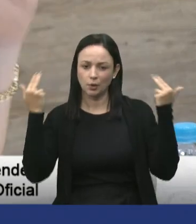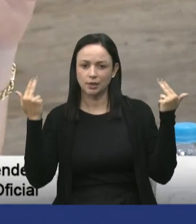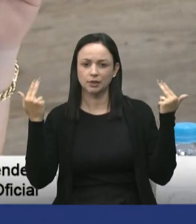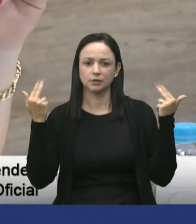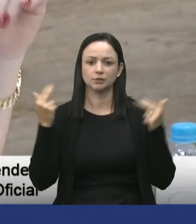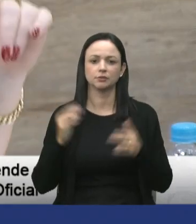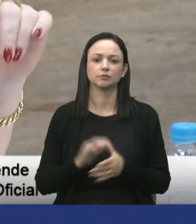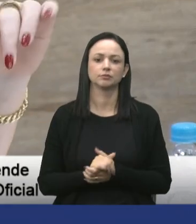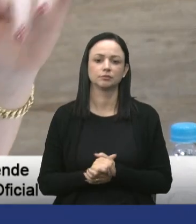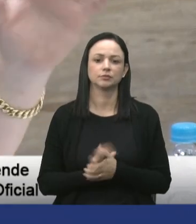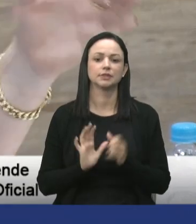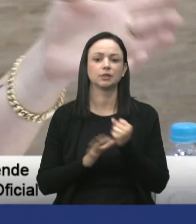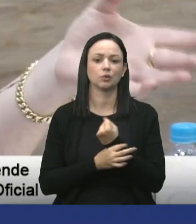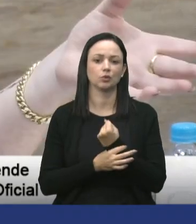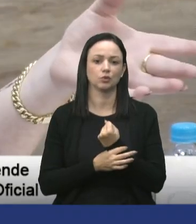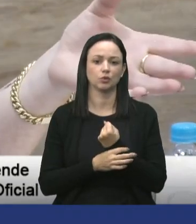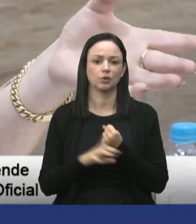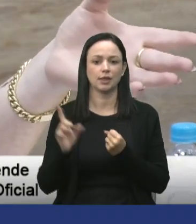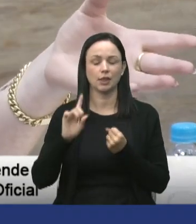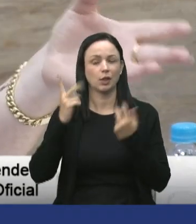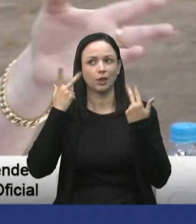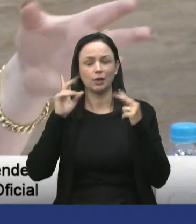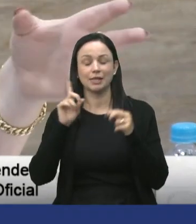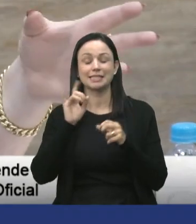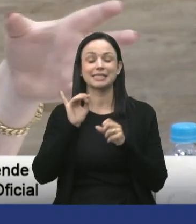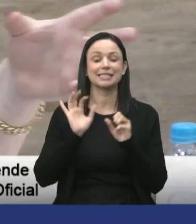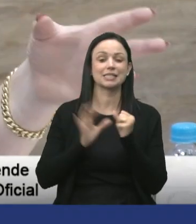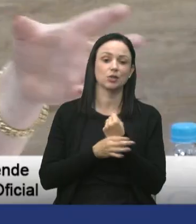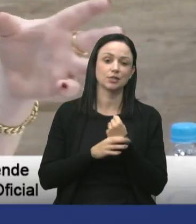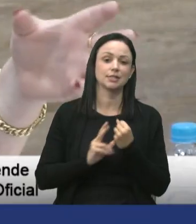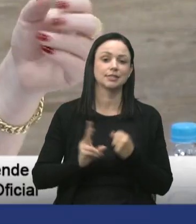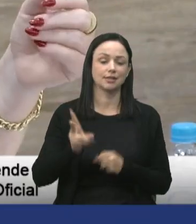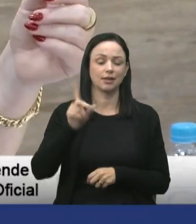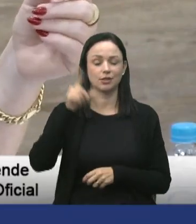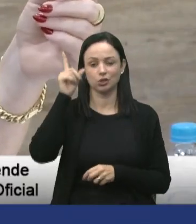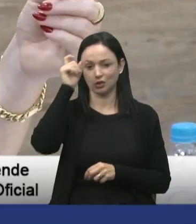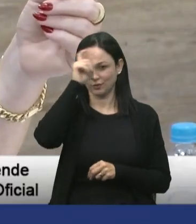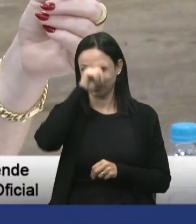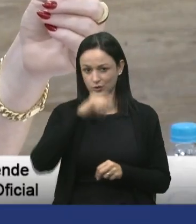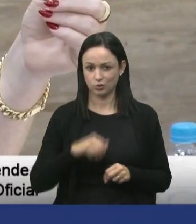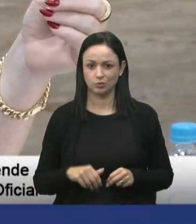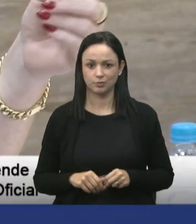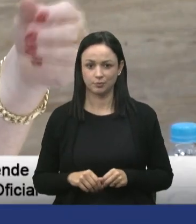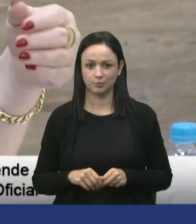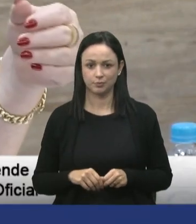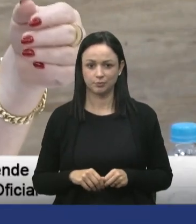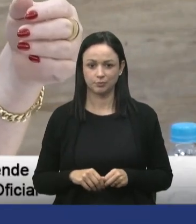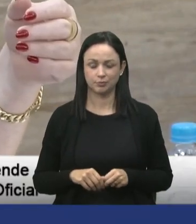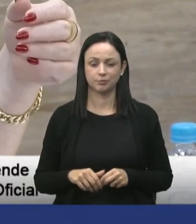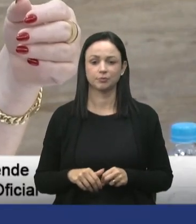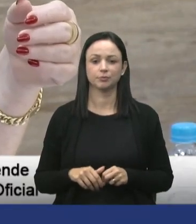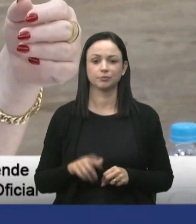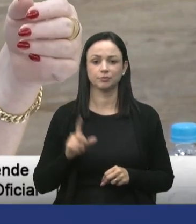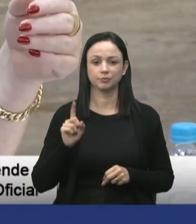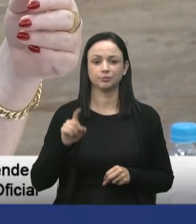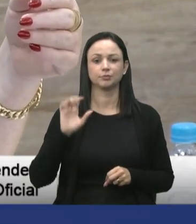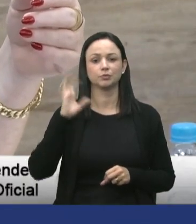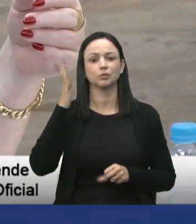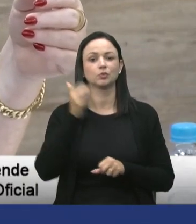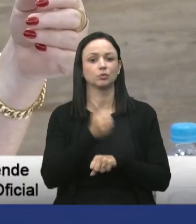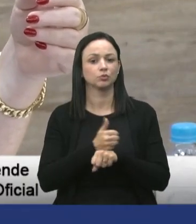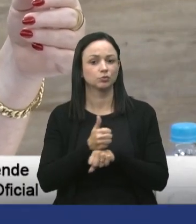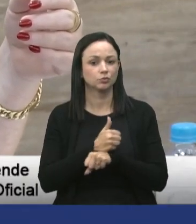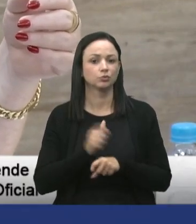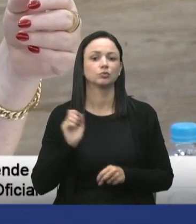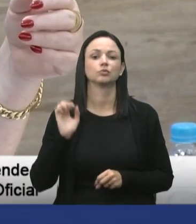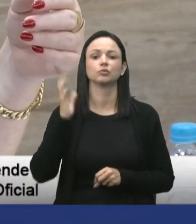aliás, com segurança, não com tranquilidade, porque sempre é difícil, né? Mas E isso acontece no profissional, isso